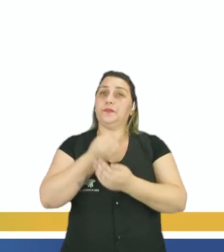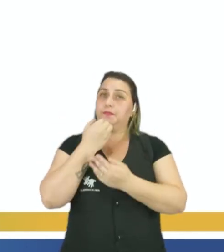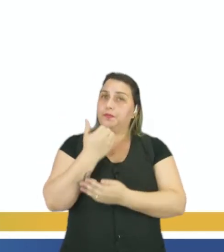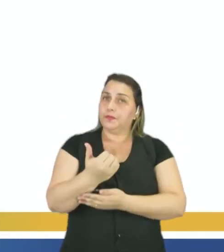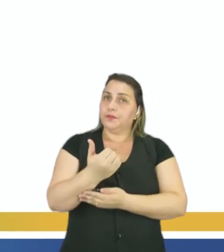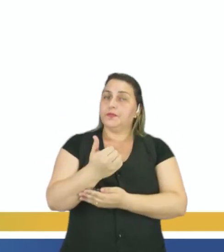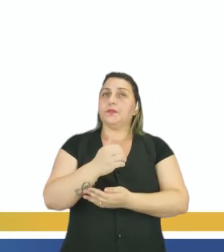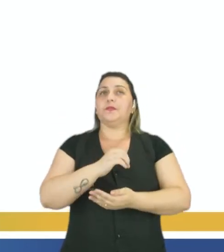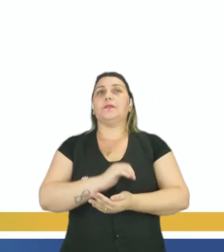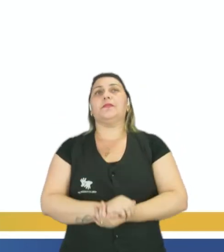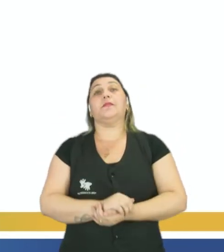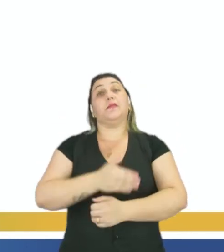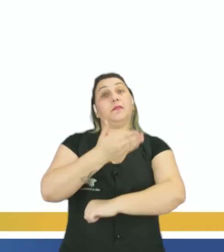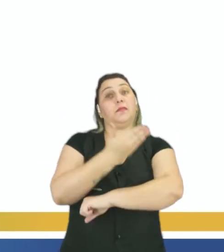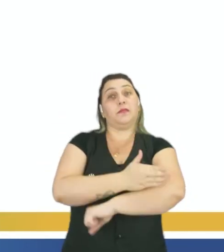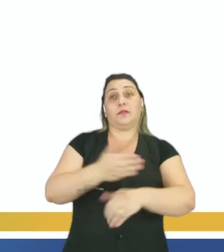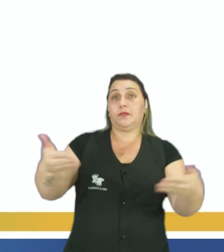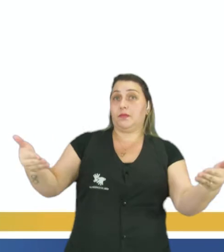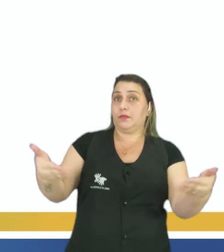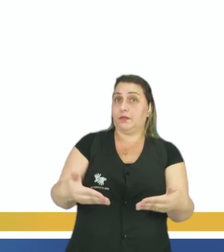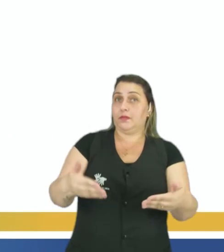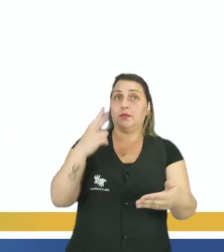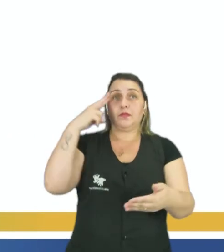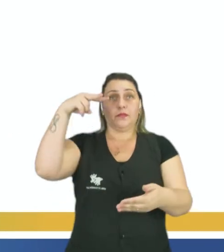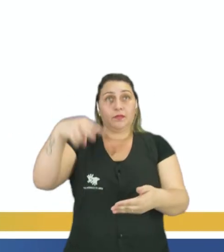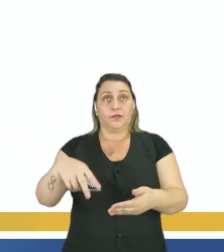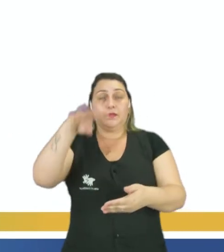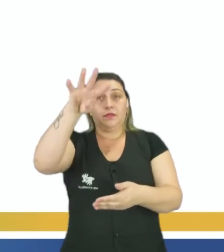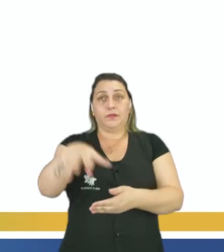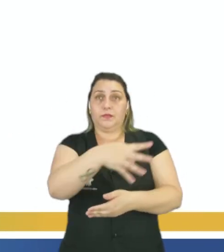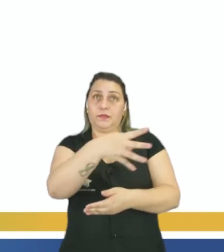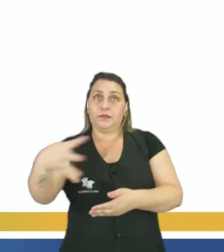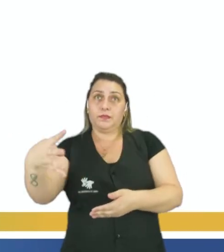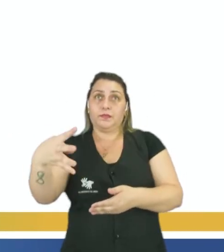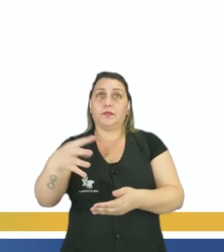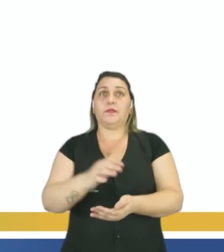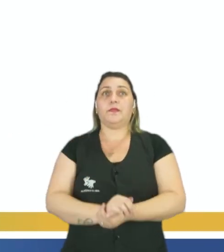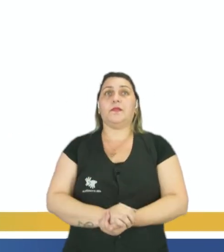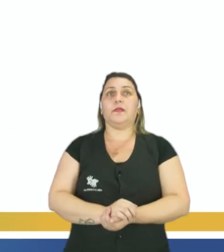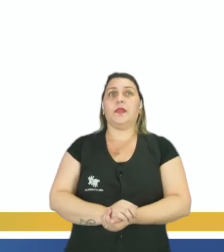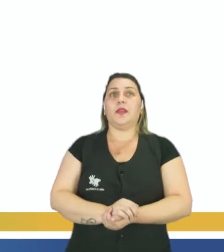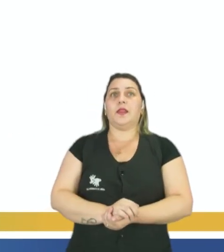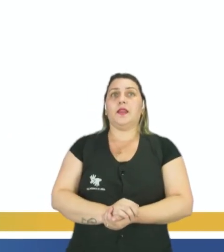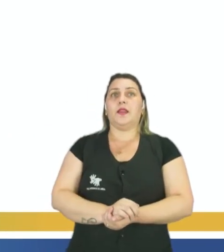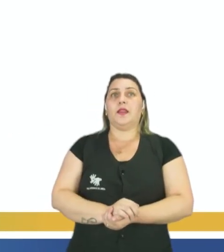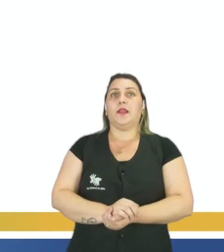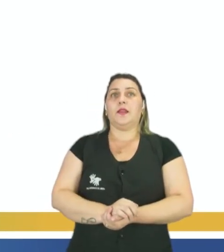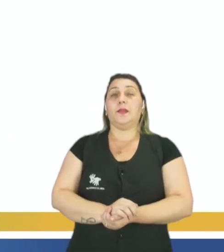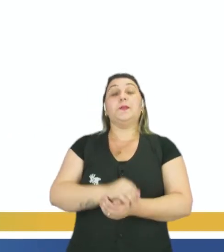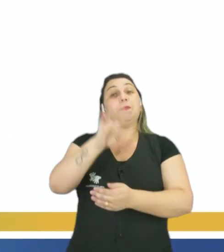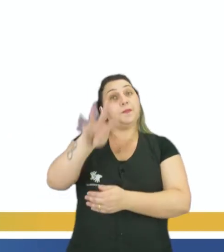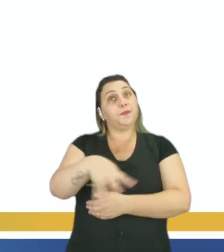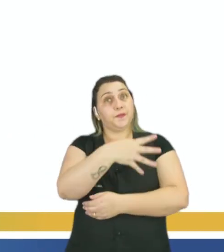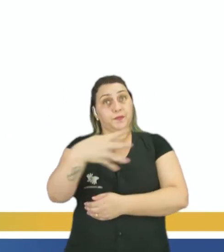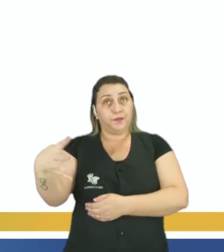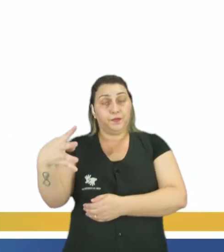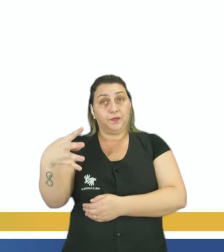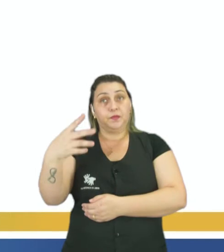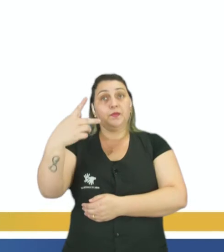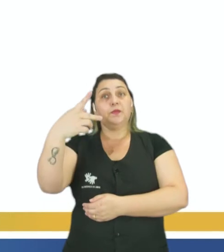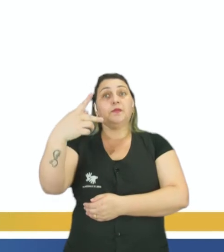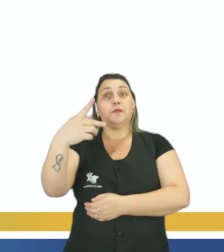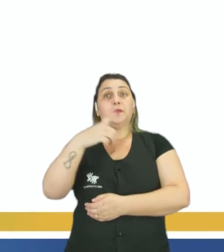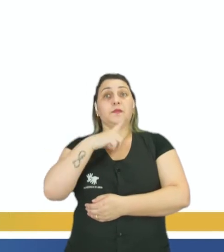bem? Então a gente vai na prática agora ver numa tabela. Então, dado uma tabela